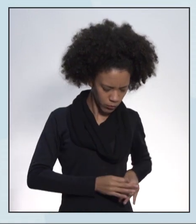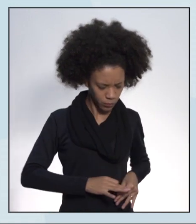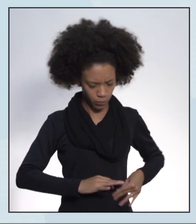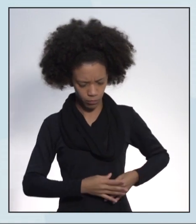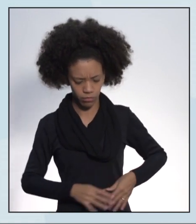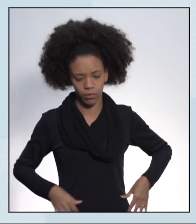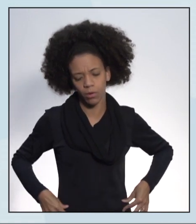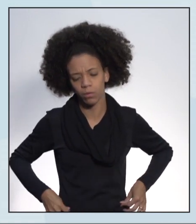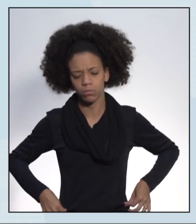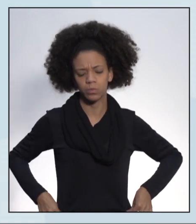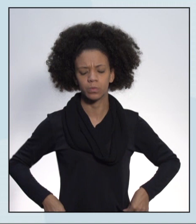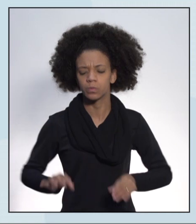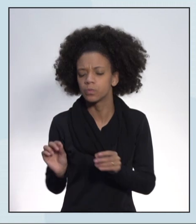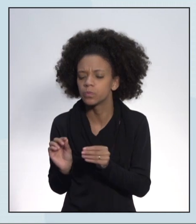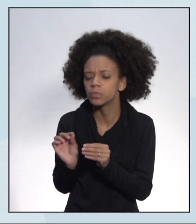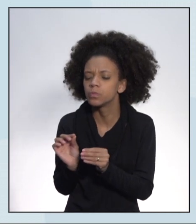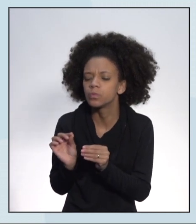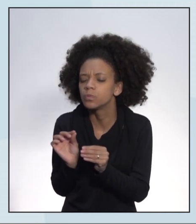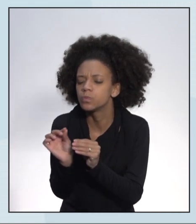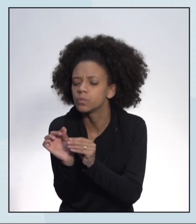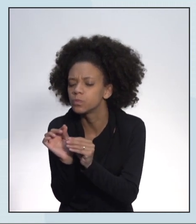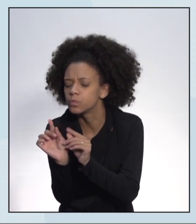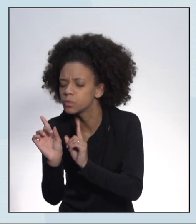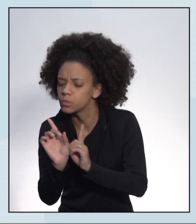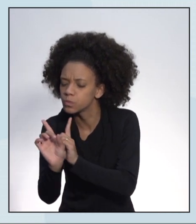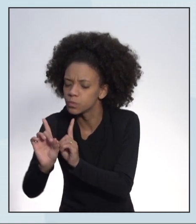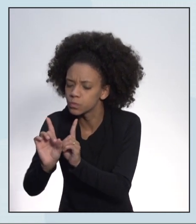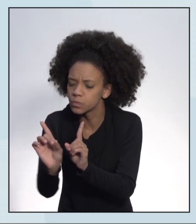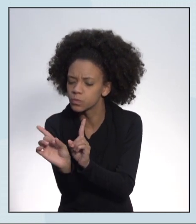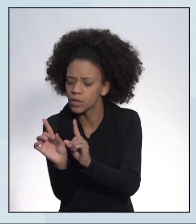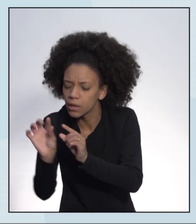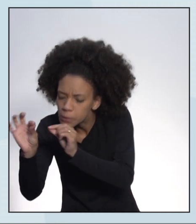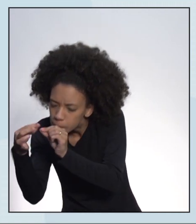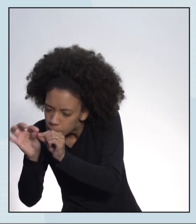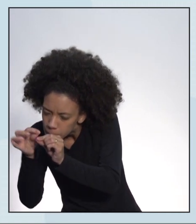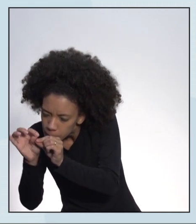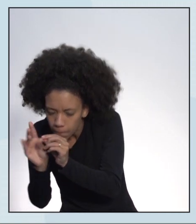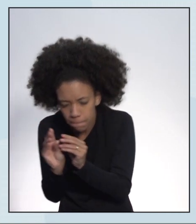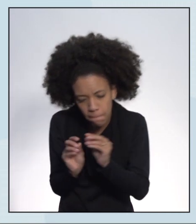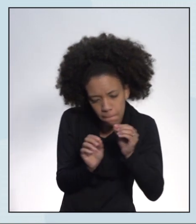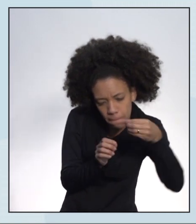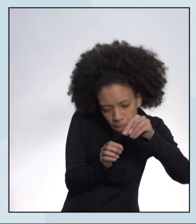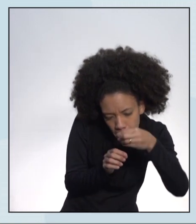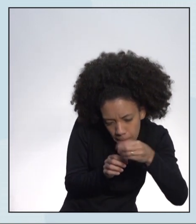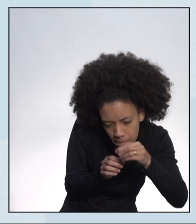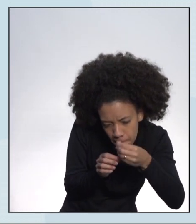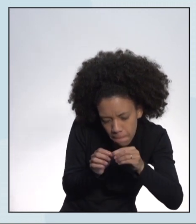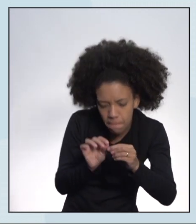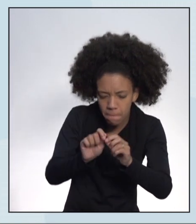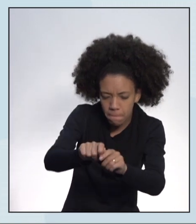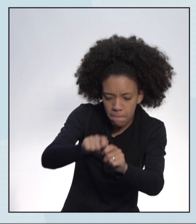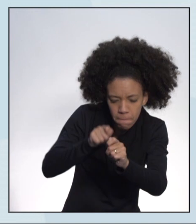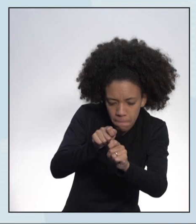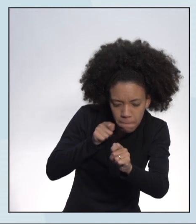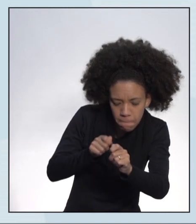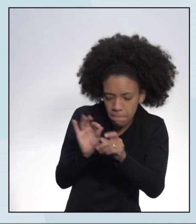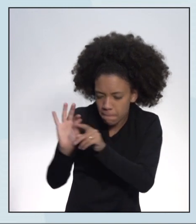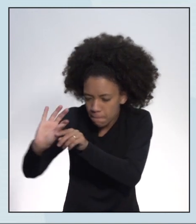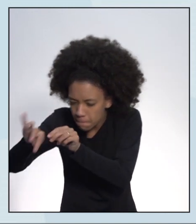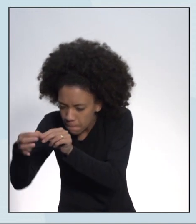dar ponto necessário. E enquanto compunha o vestido da bela dama e puxava de um lado a